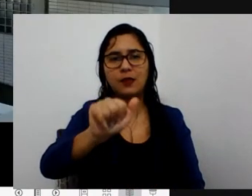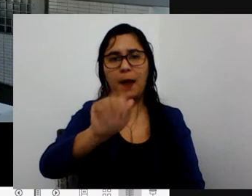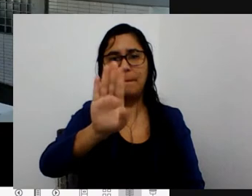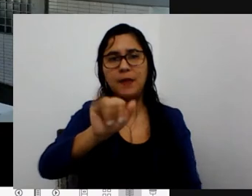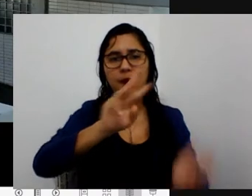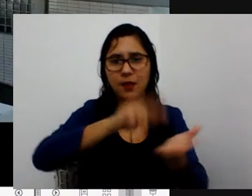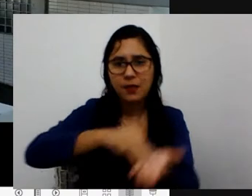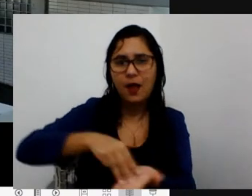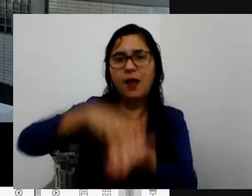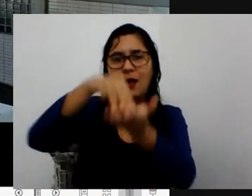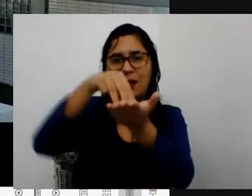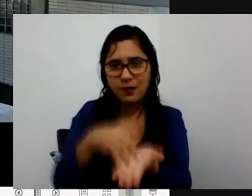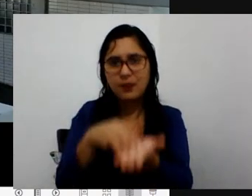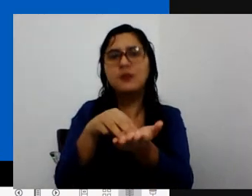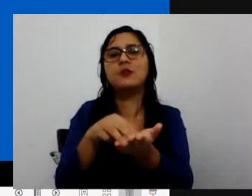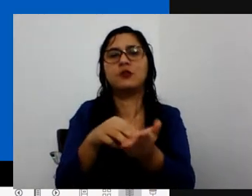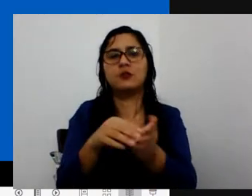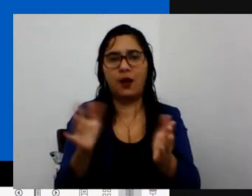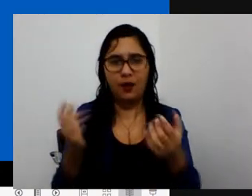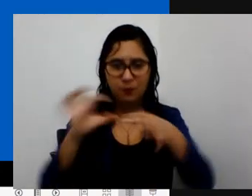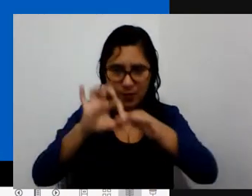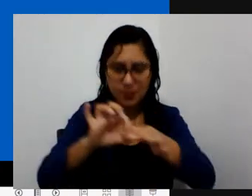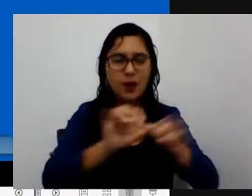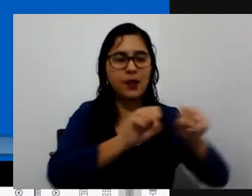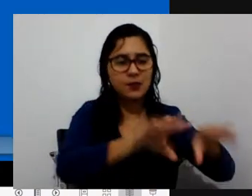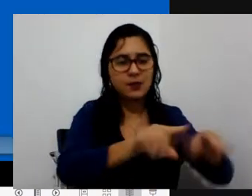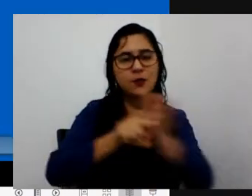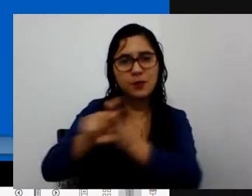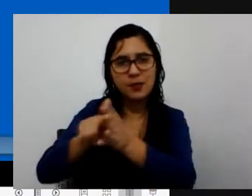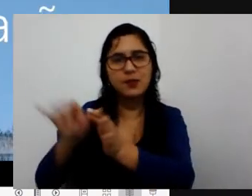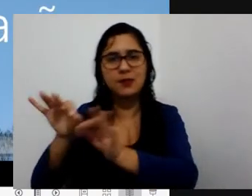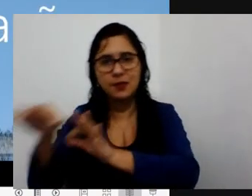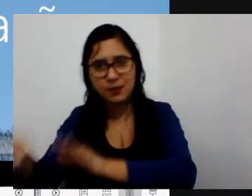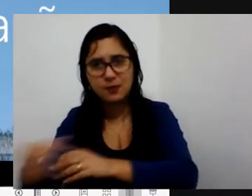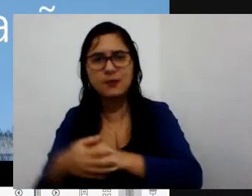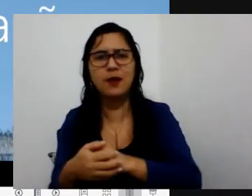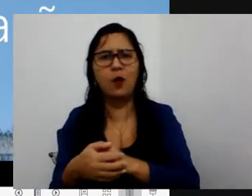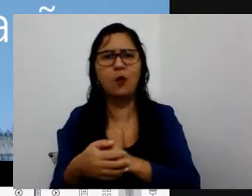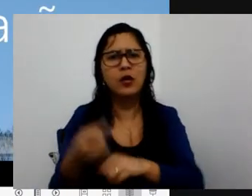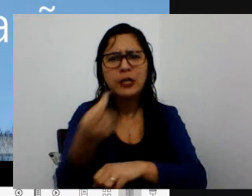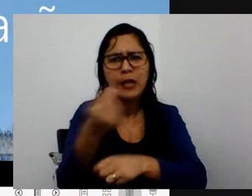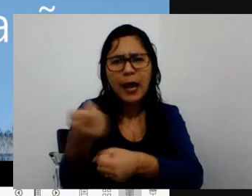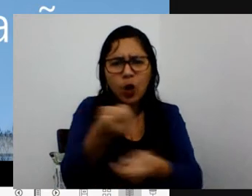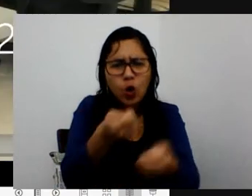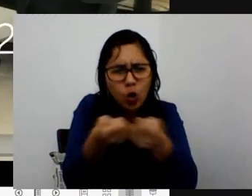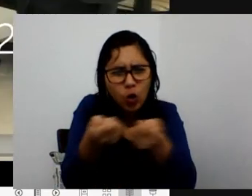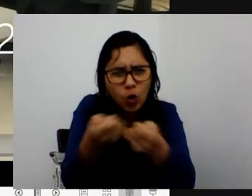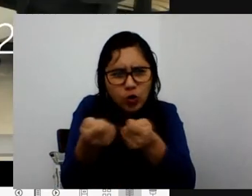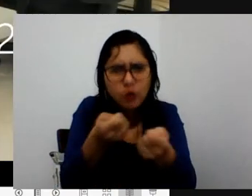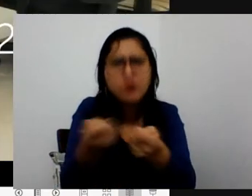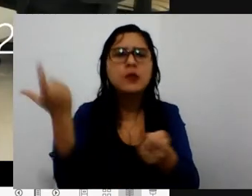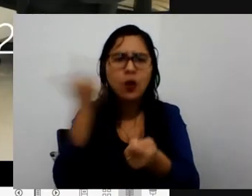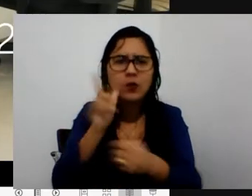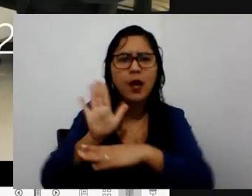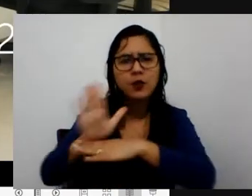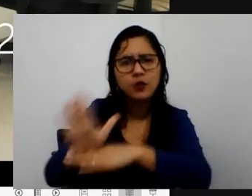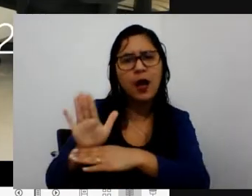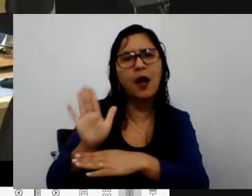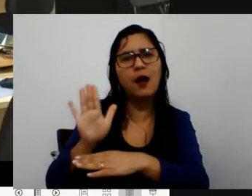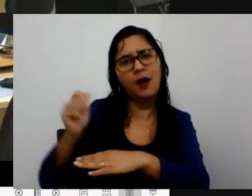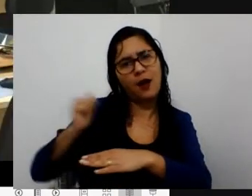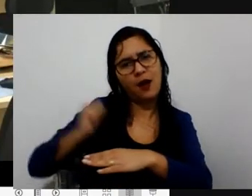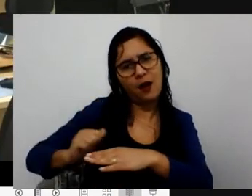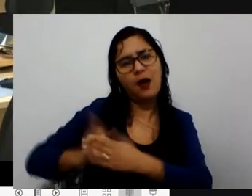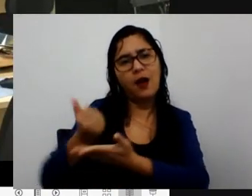com ensino, pesquisa e extensão. Economizamos milhões para atender a assistência estudantil e para atender